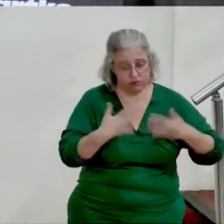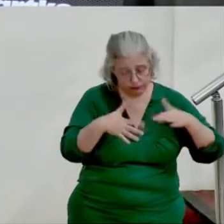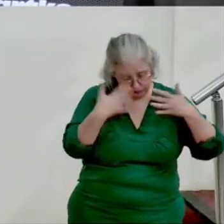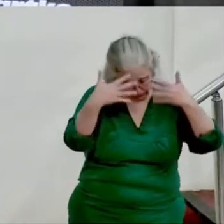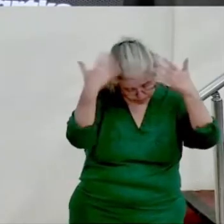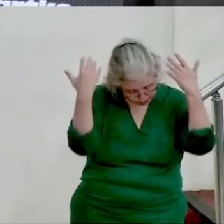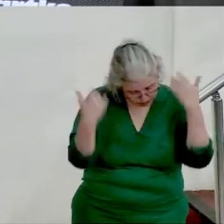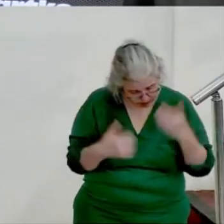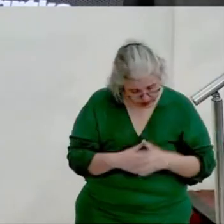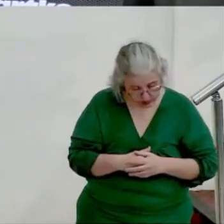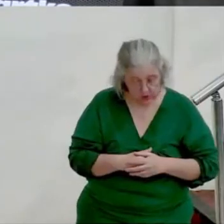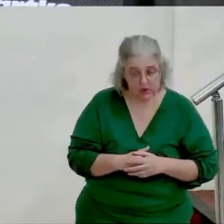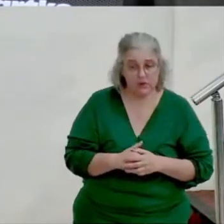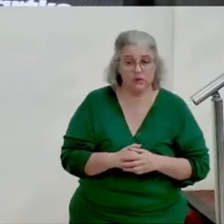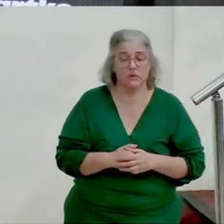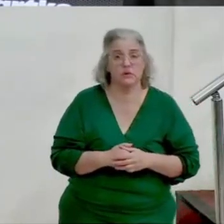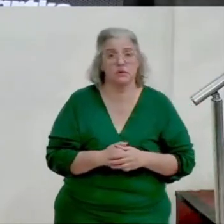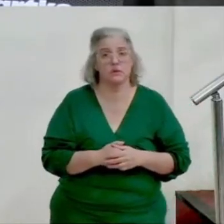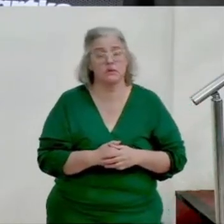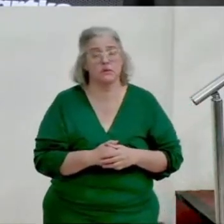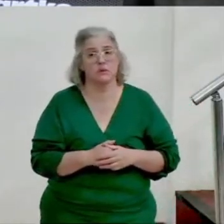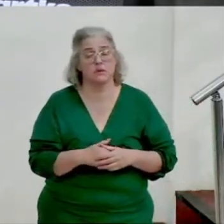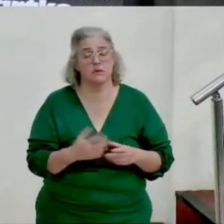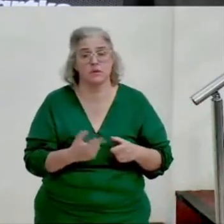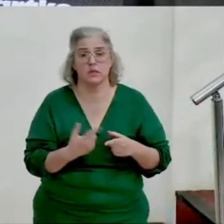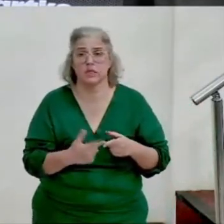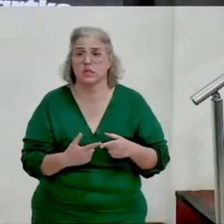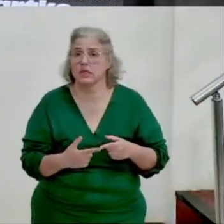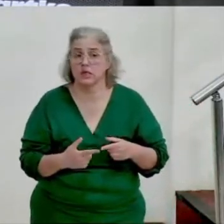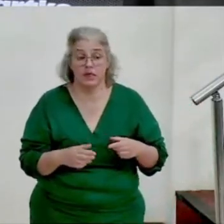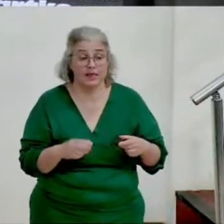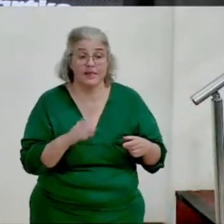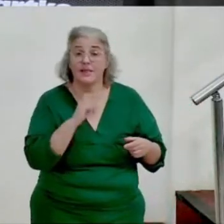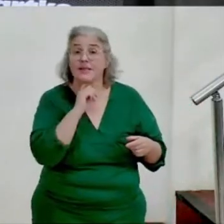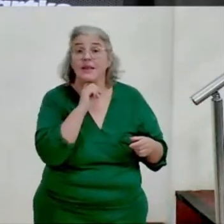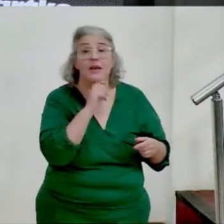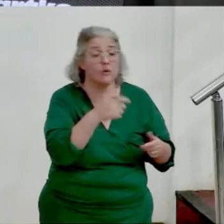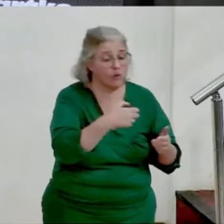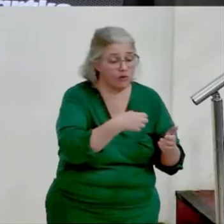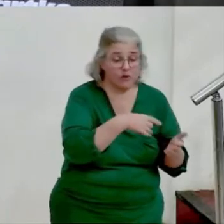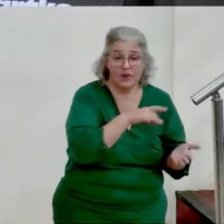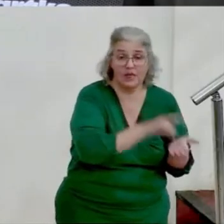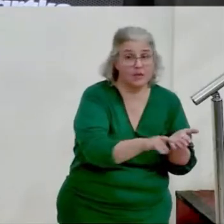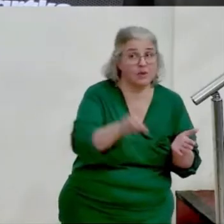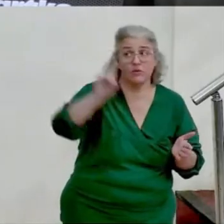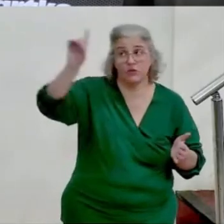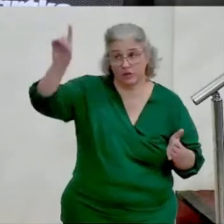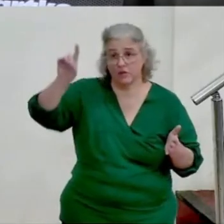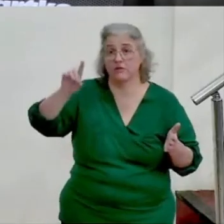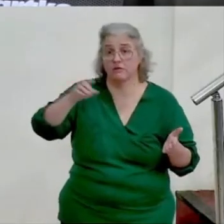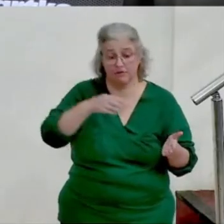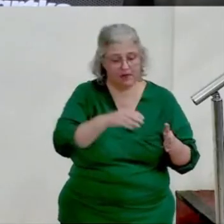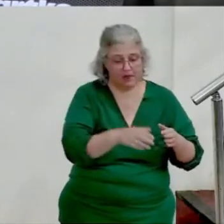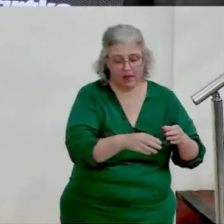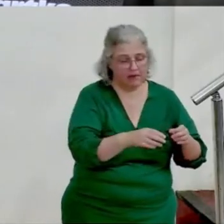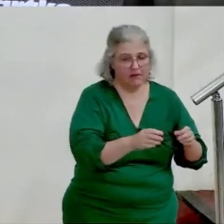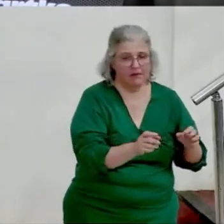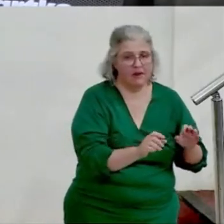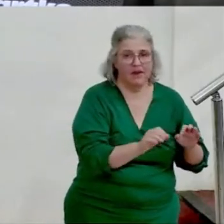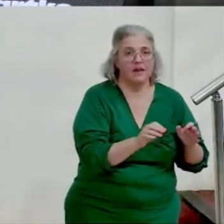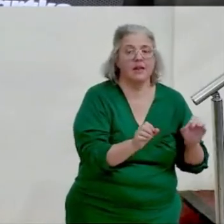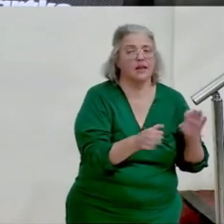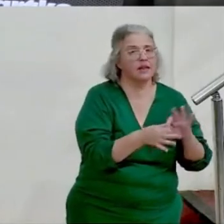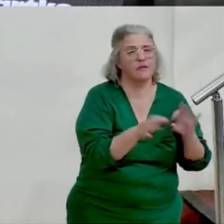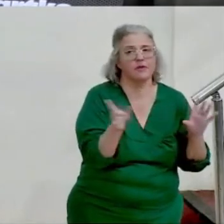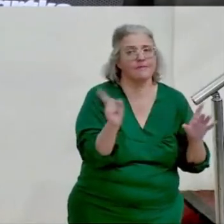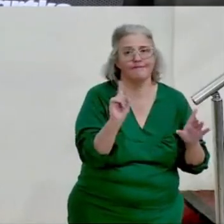Nenhum inimigo de Deus escapará. Nenhum. Aliás, contrário a esse claro testemunho da